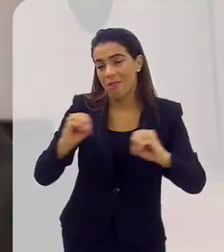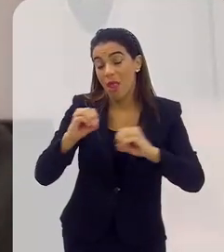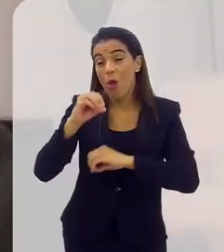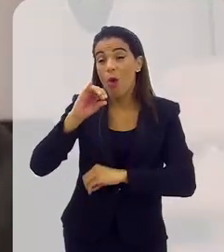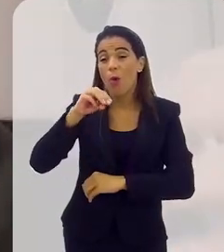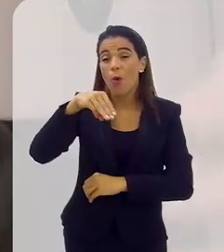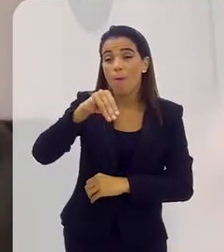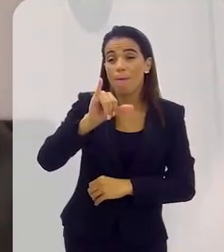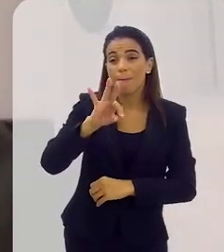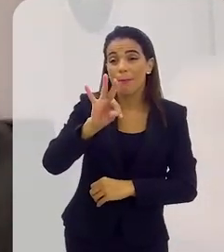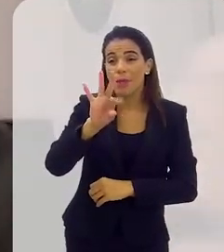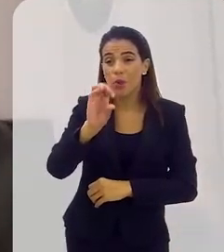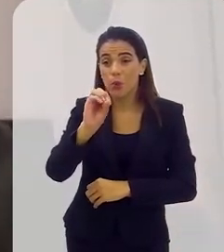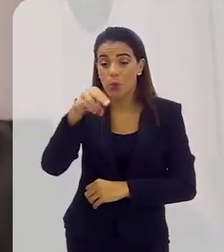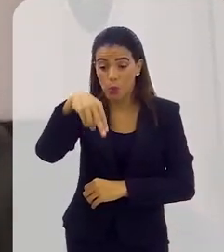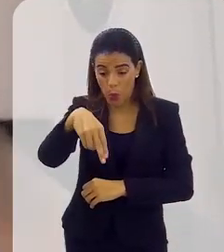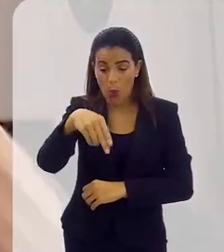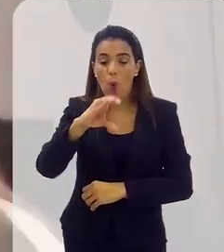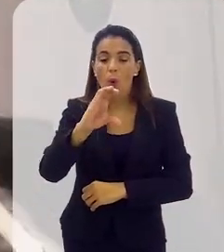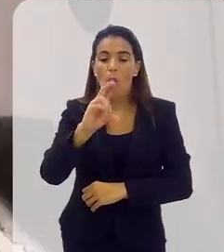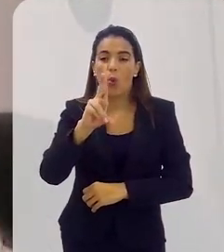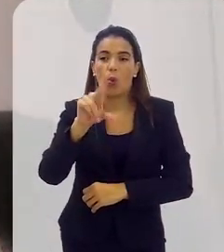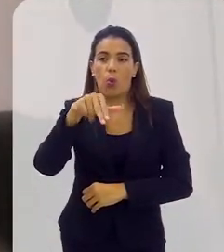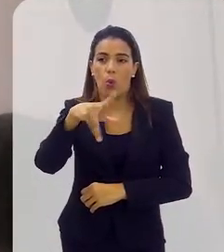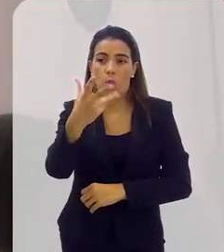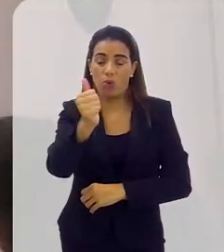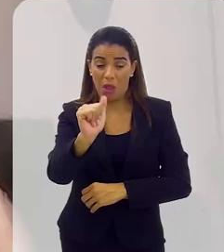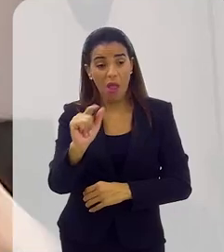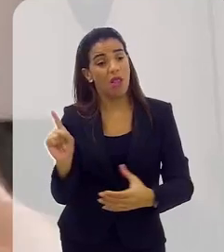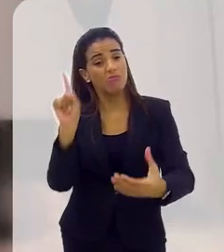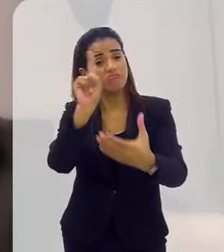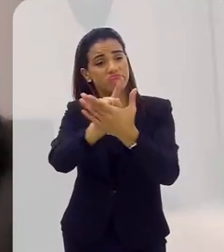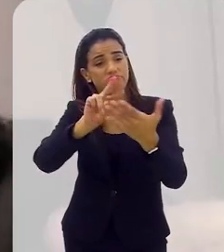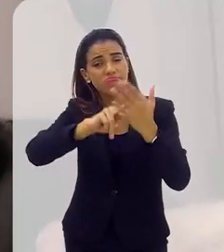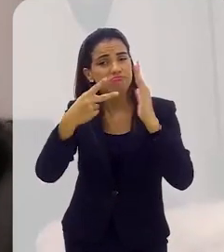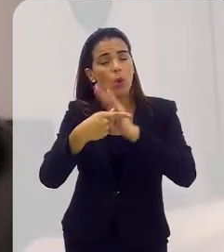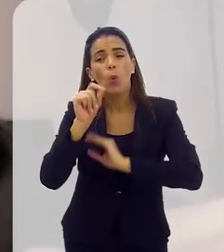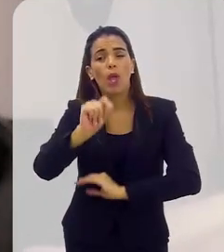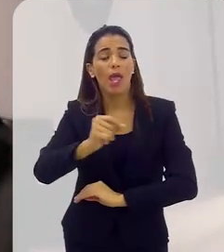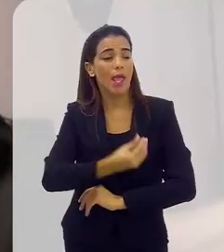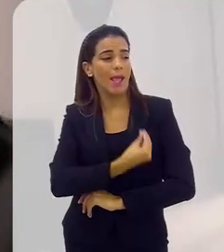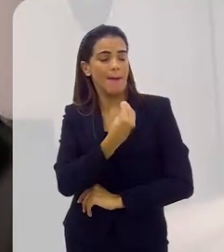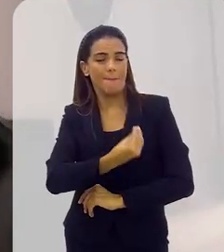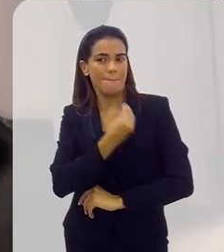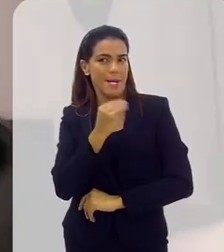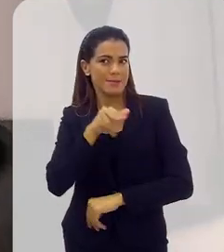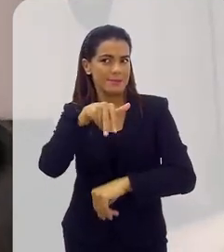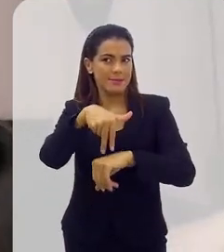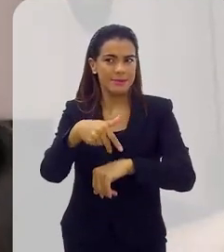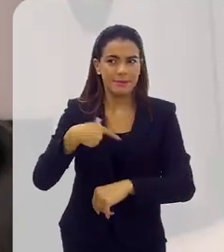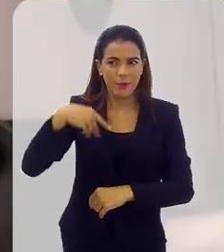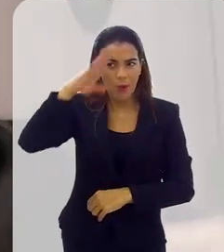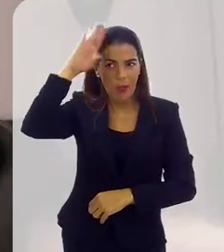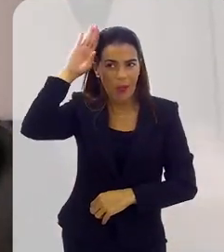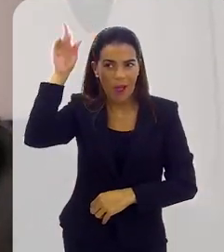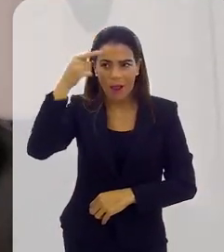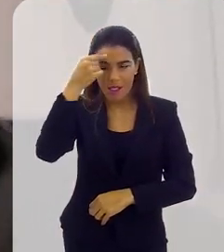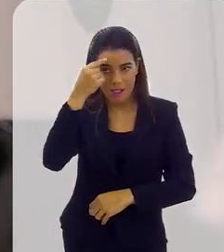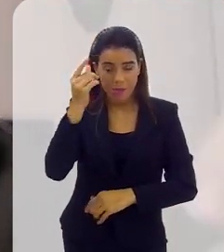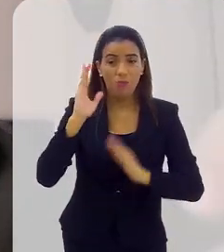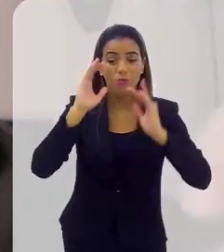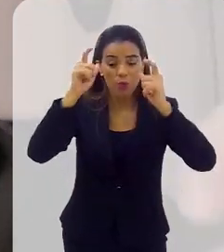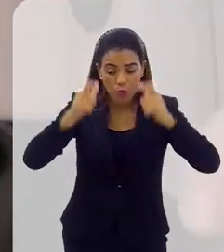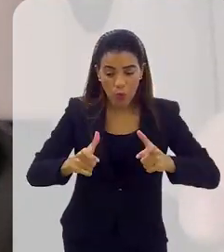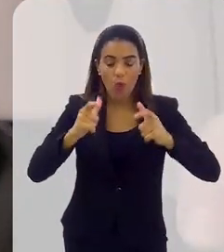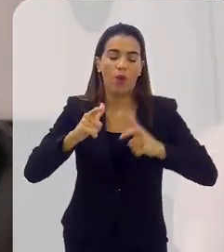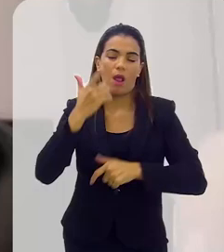isso. O Milton Cunha é um pioneiro da presença do acadêmico dentro do carnaval, sabe? Então, o Milton tem todos os